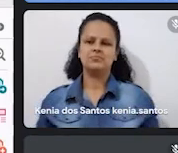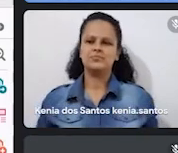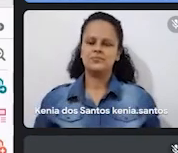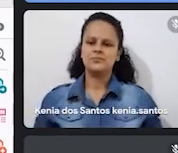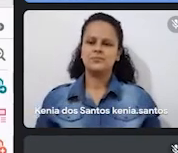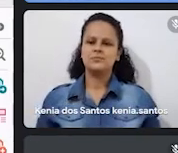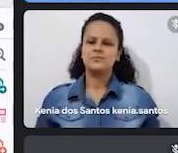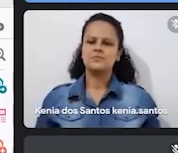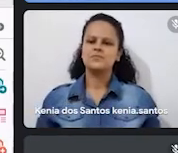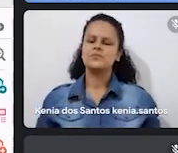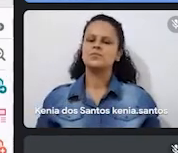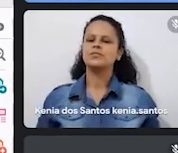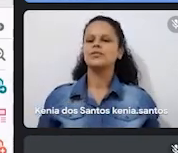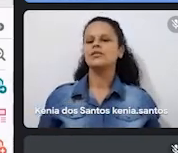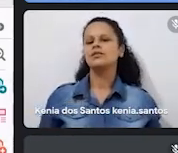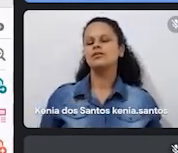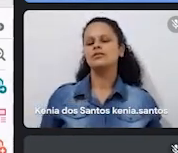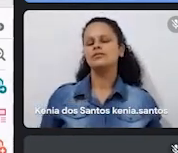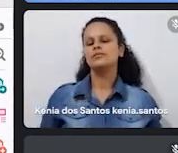Aí, se você pegar,